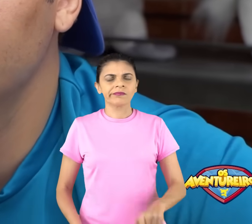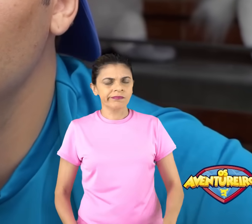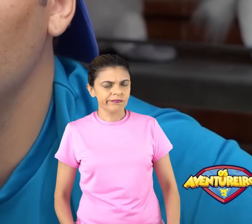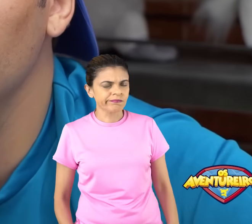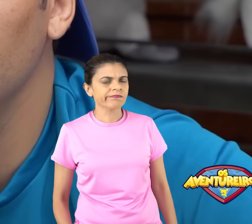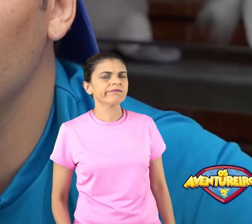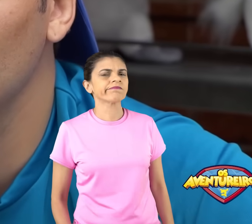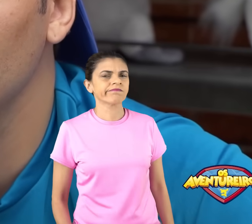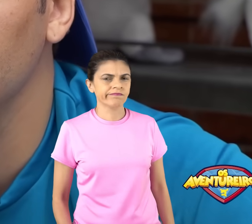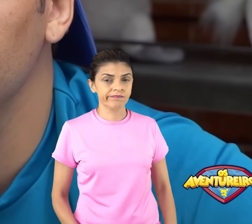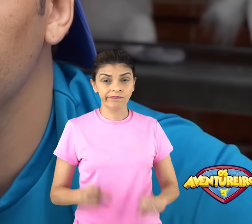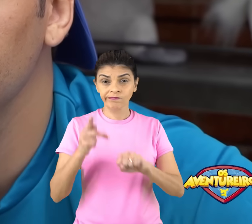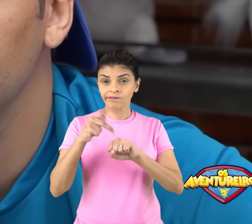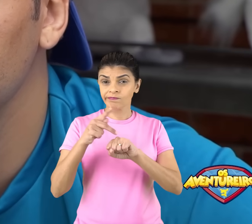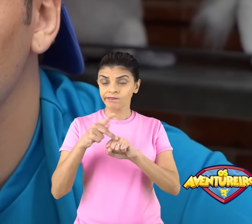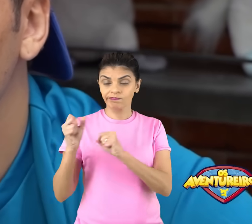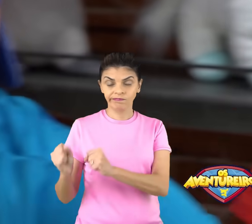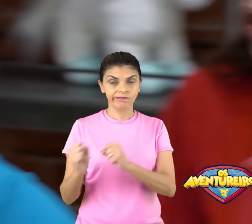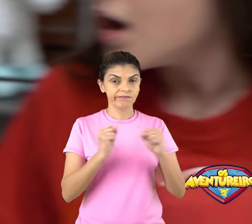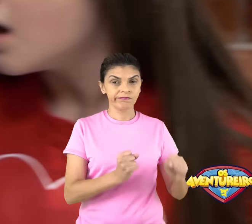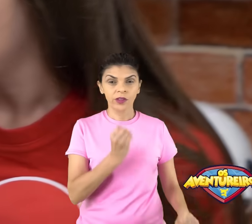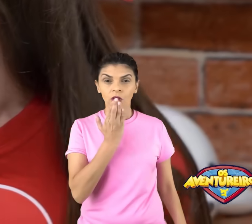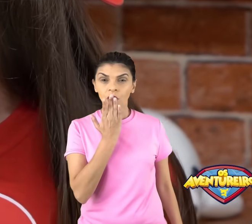A Pedra do Poder Colorida.